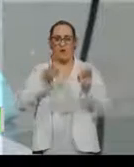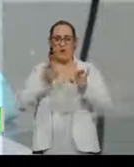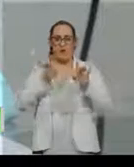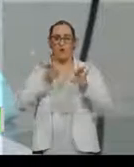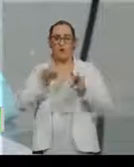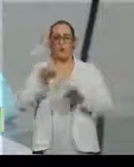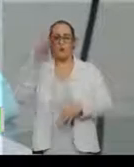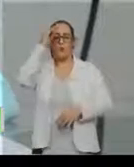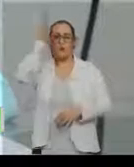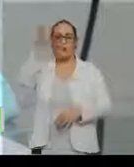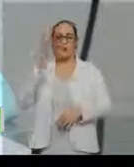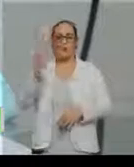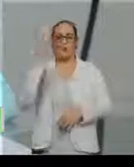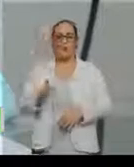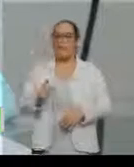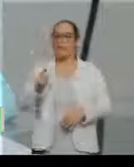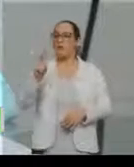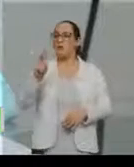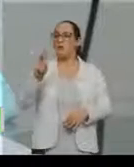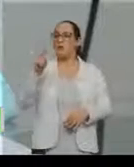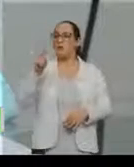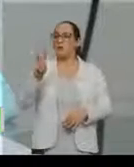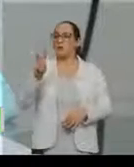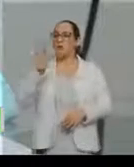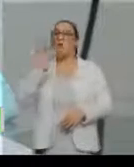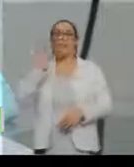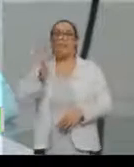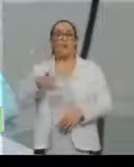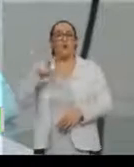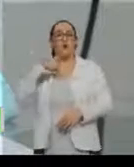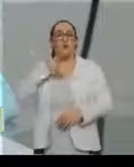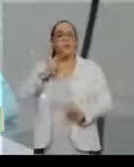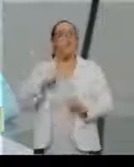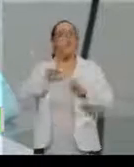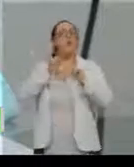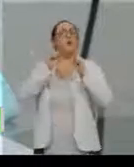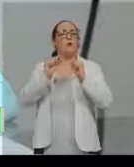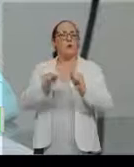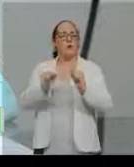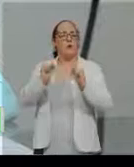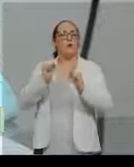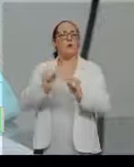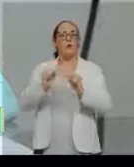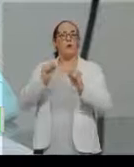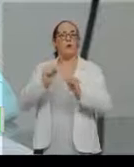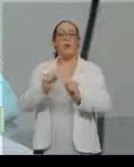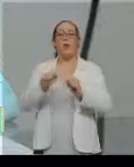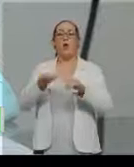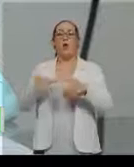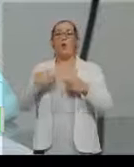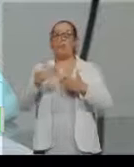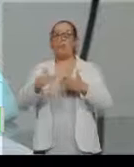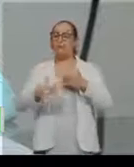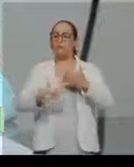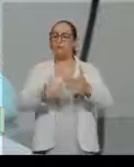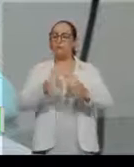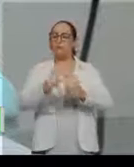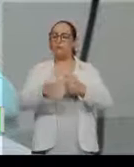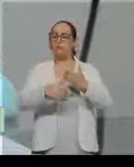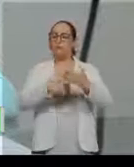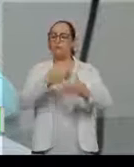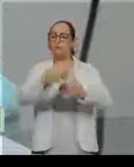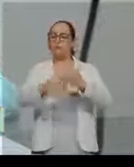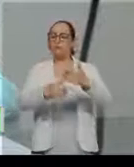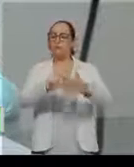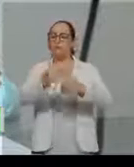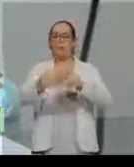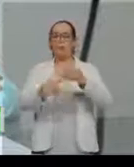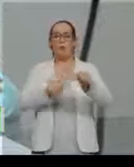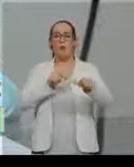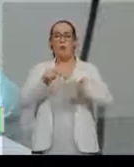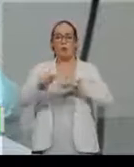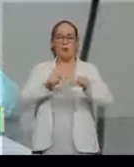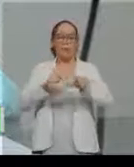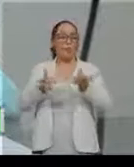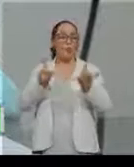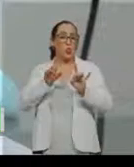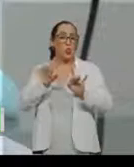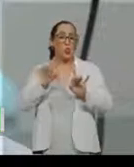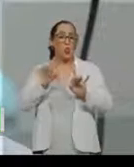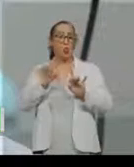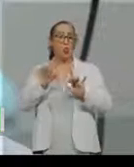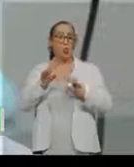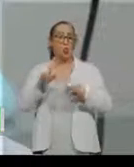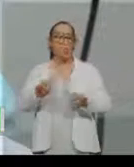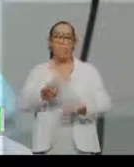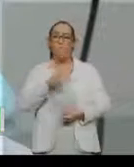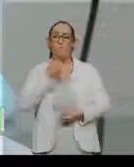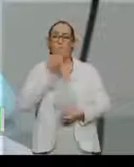no poder e tendo conhecimento do crescimento do movimento operário, ele toma medidas que não é só para beneficiar os trabalhadores, mas